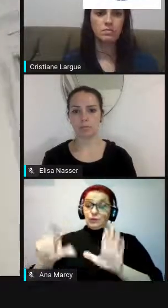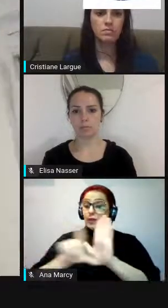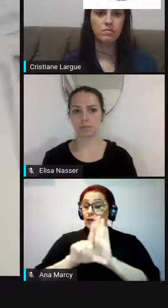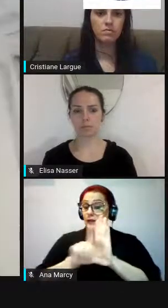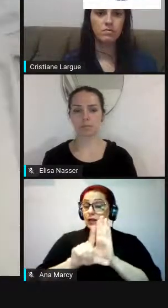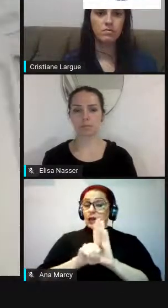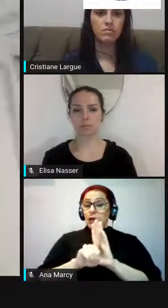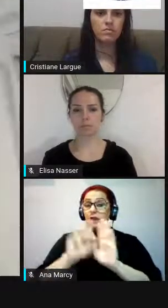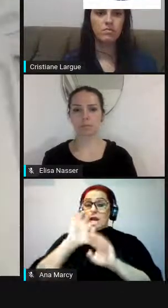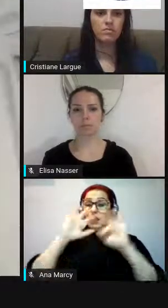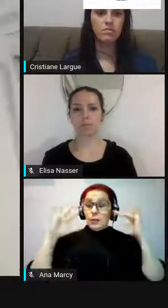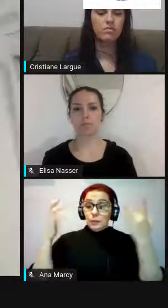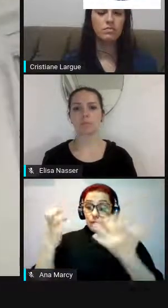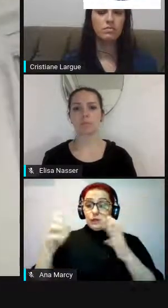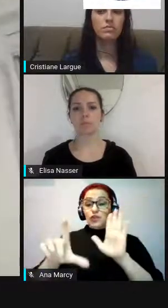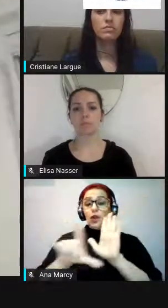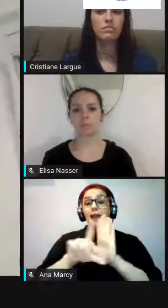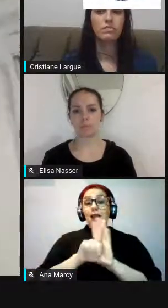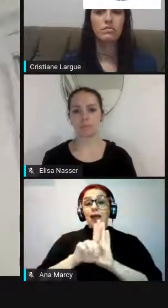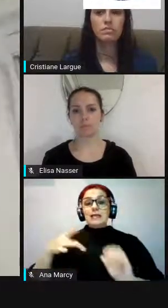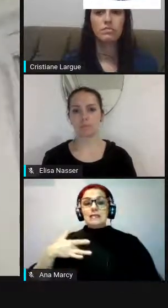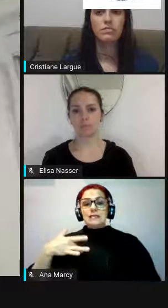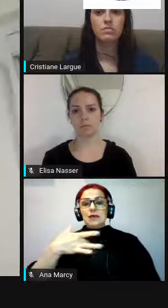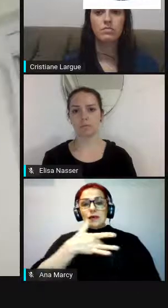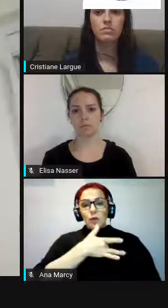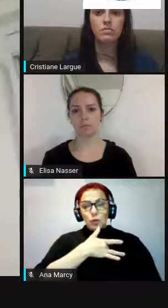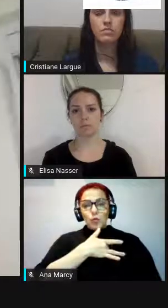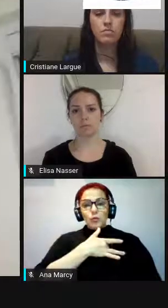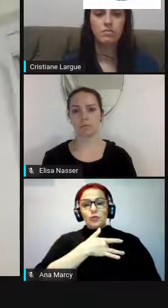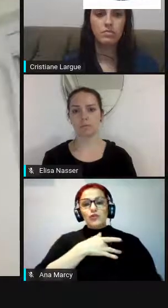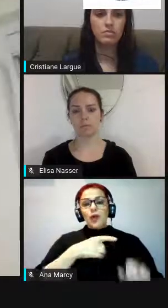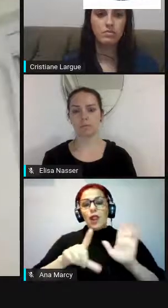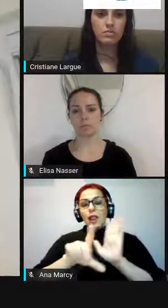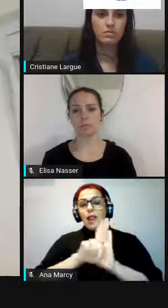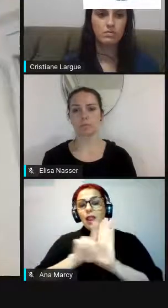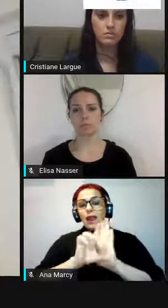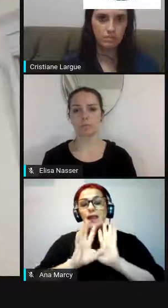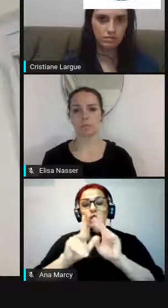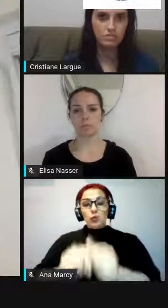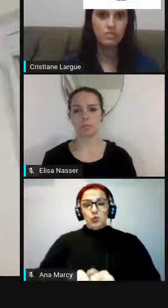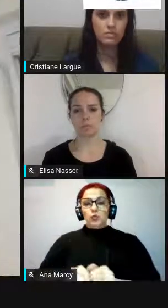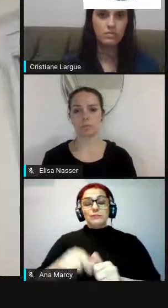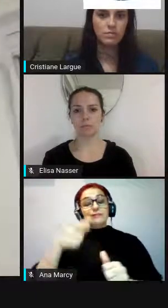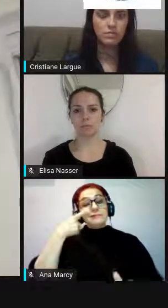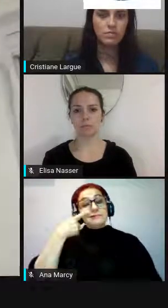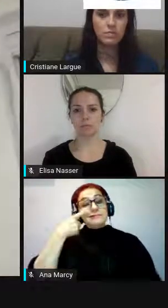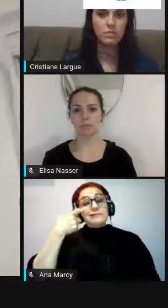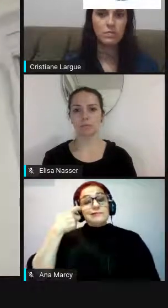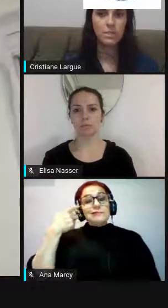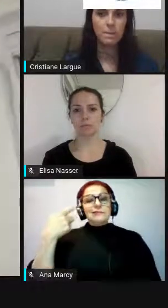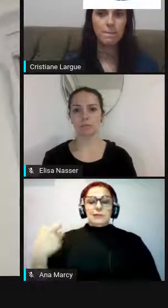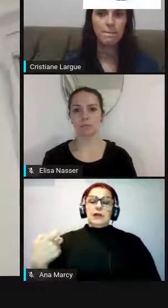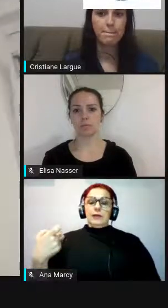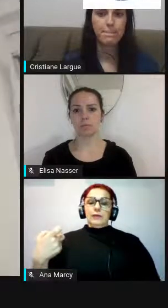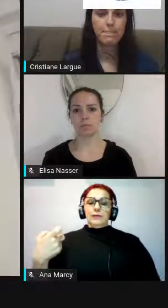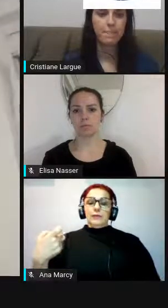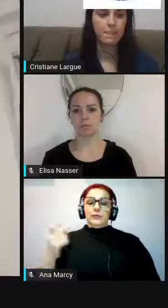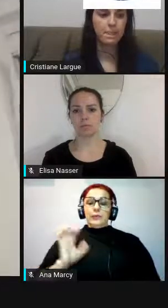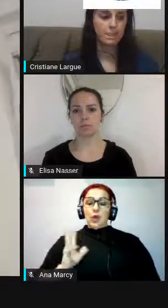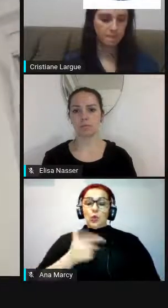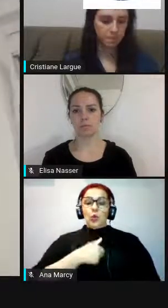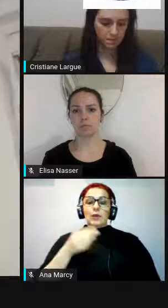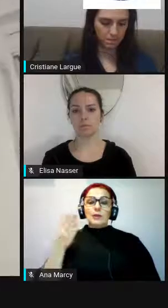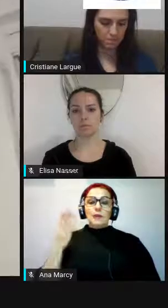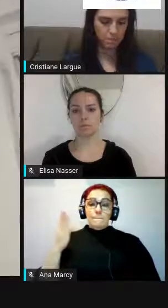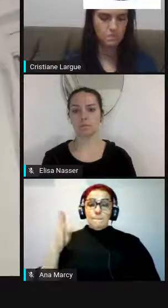sanitária tem uma série de legislações ali que deixam a coisa um pouco mais cara a nossa como biólogos a gente